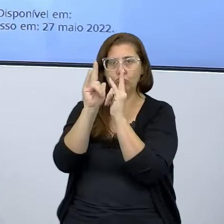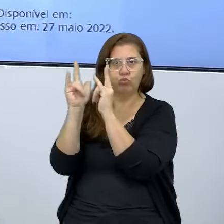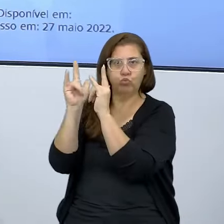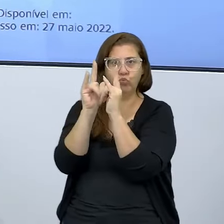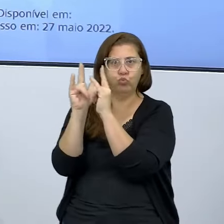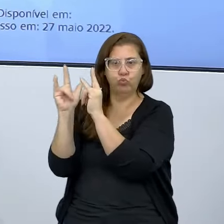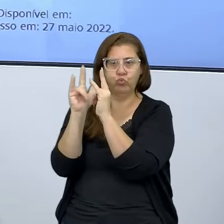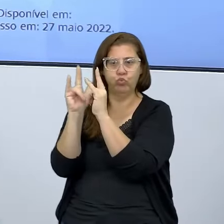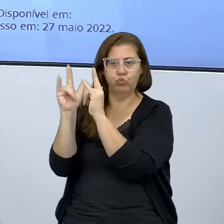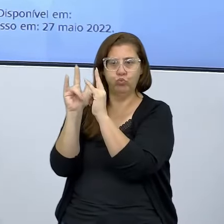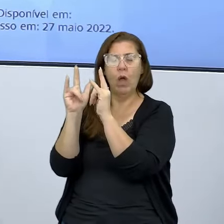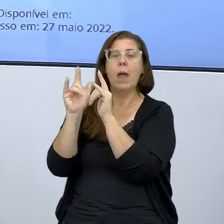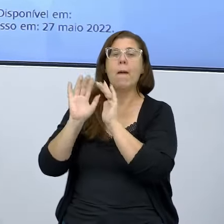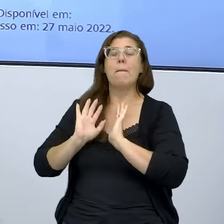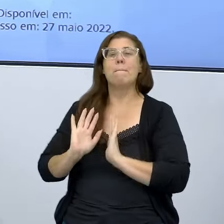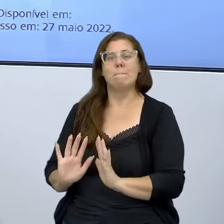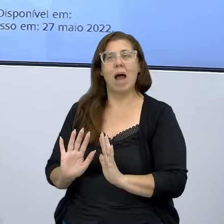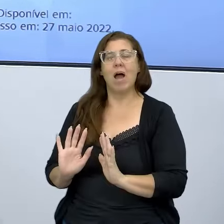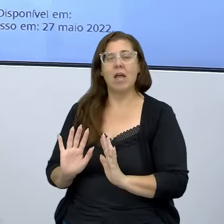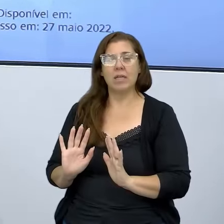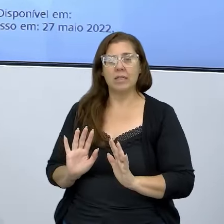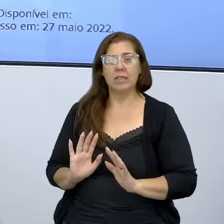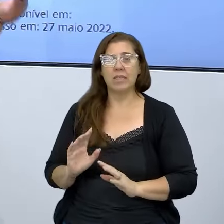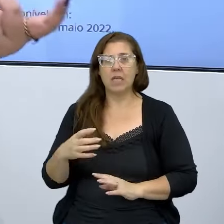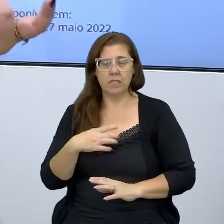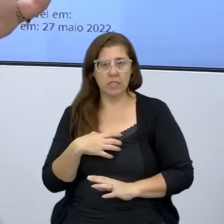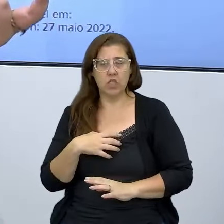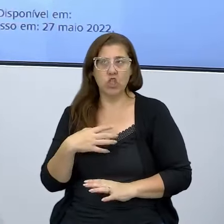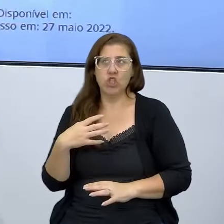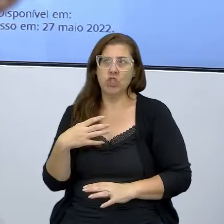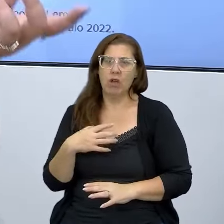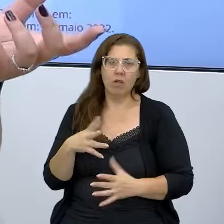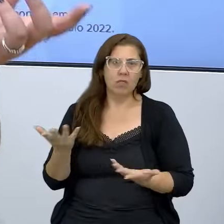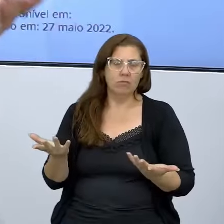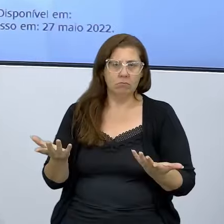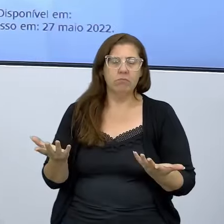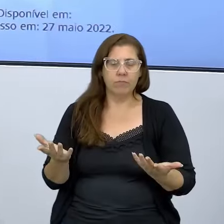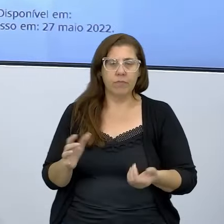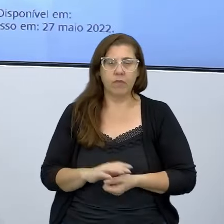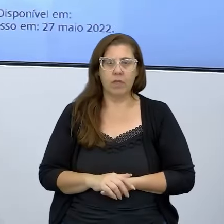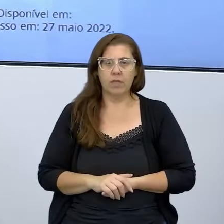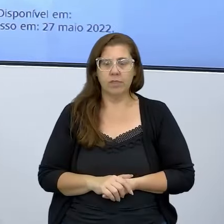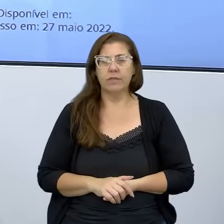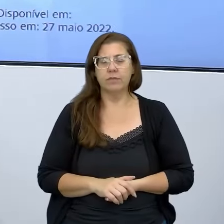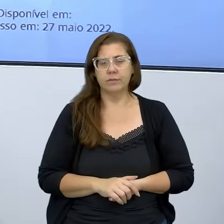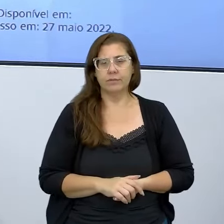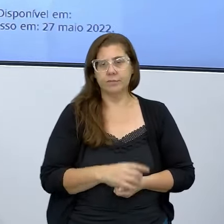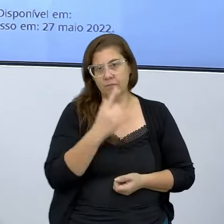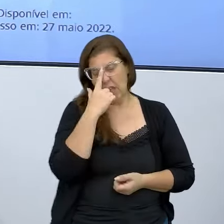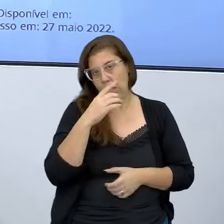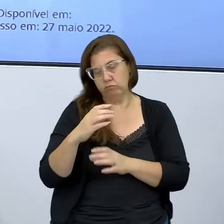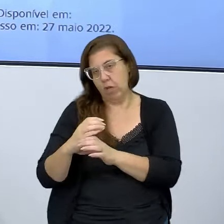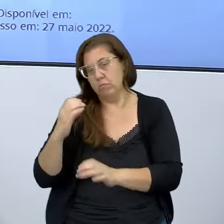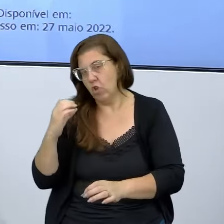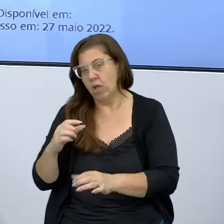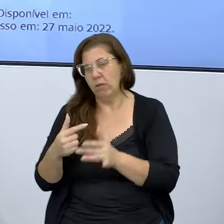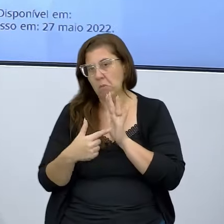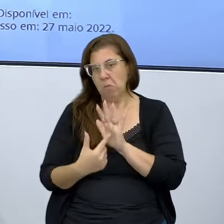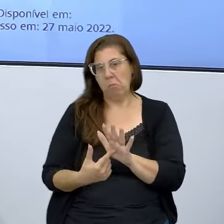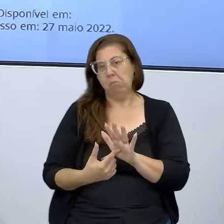treme, mas ela tem essa folga. Não é a palavra certa, mas por isso que eu falei, eu não sou engenheira, eu tô dando um exemplo, assim, muito...